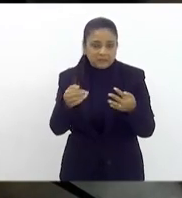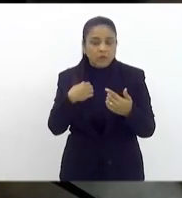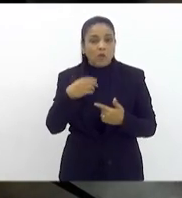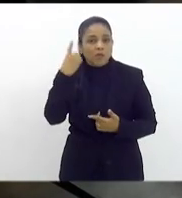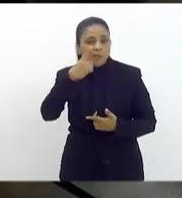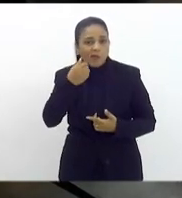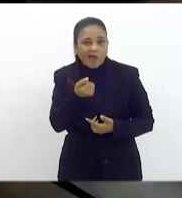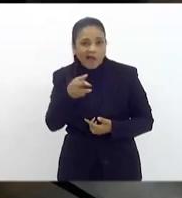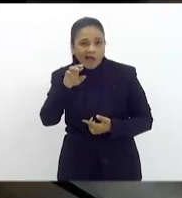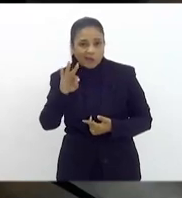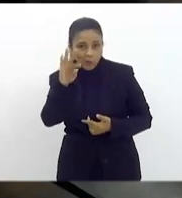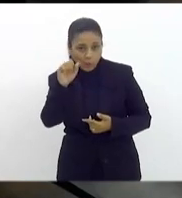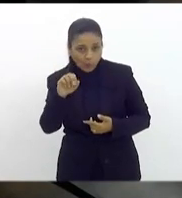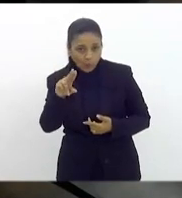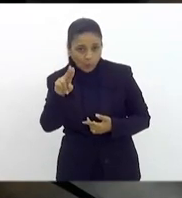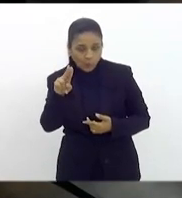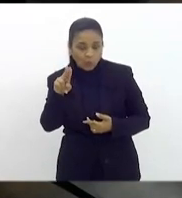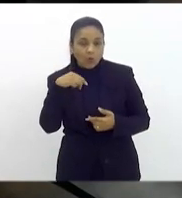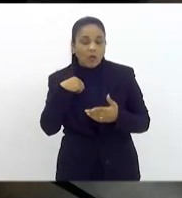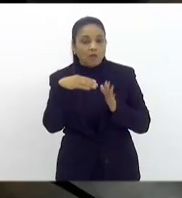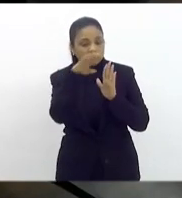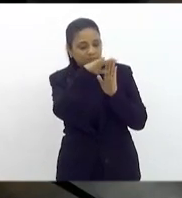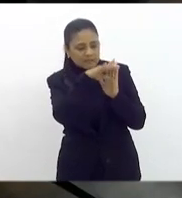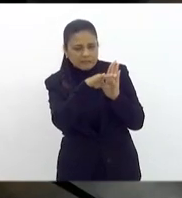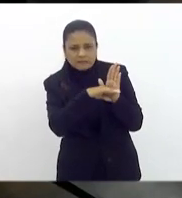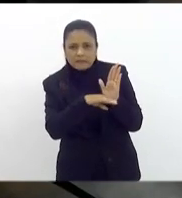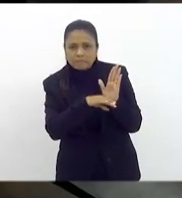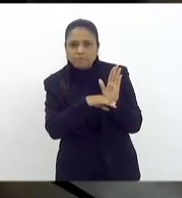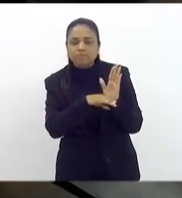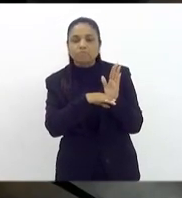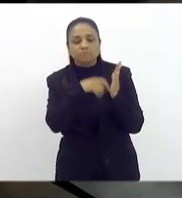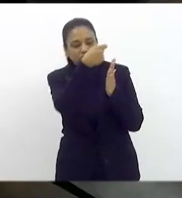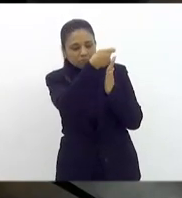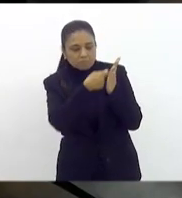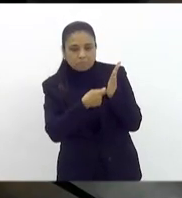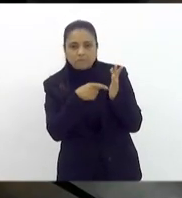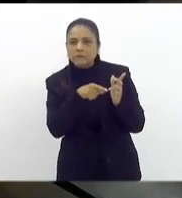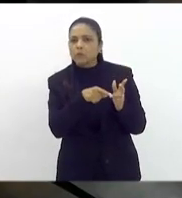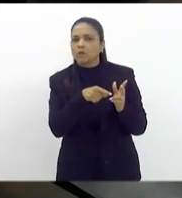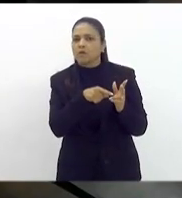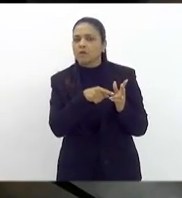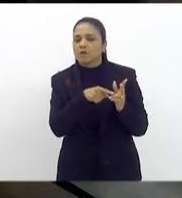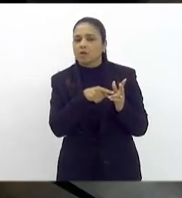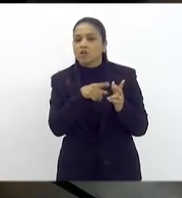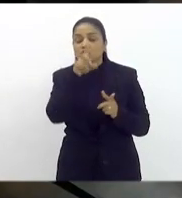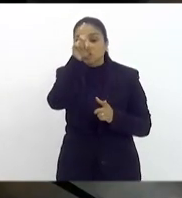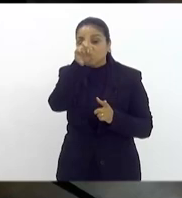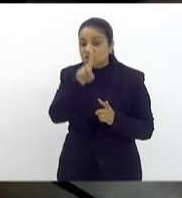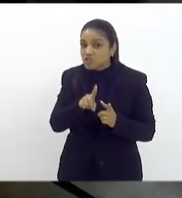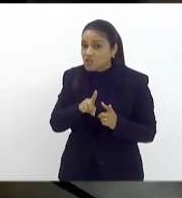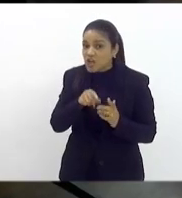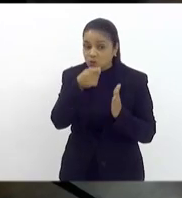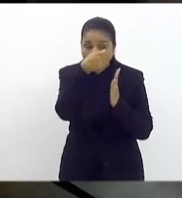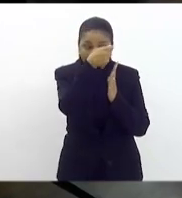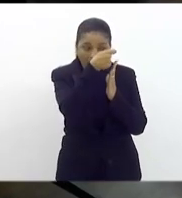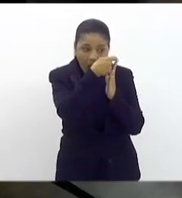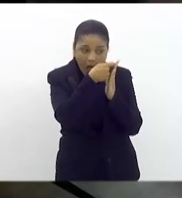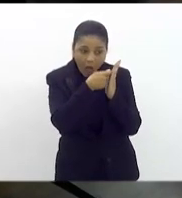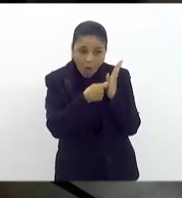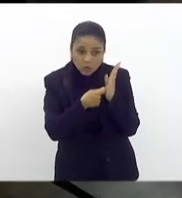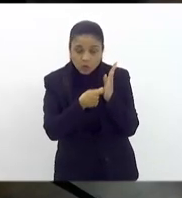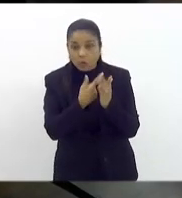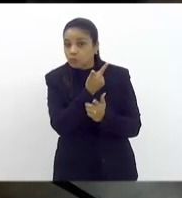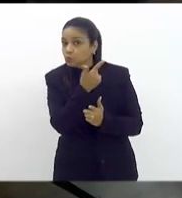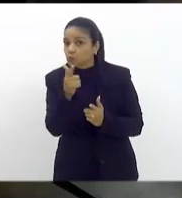tona a questão da lista. Essa listagem diz que não incide sobre direitos autorais, não incide